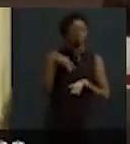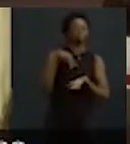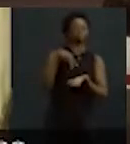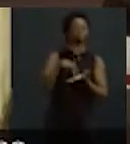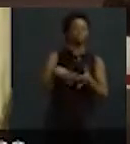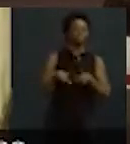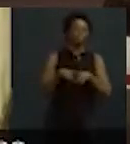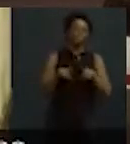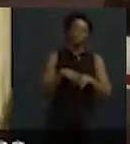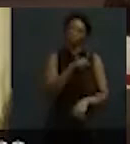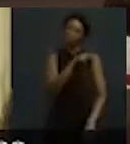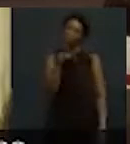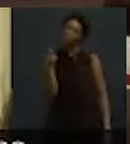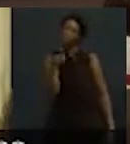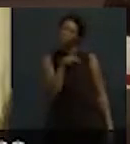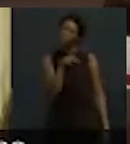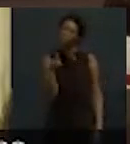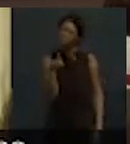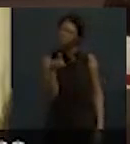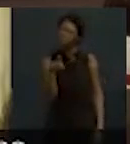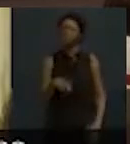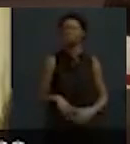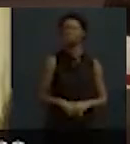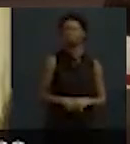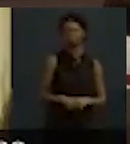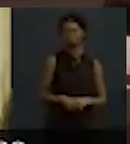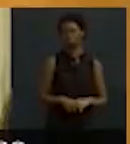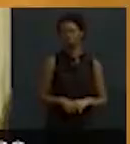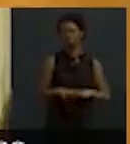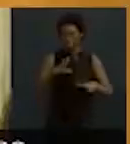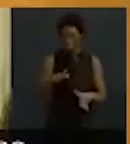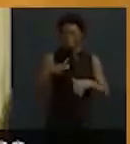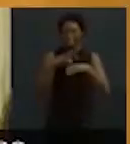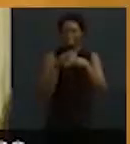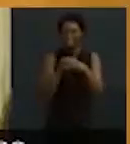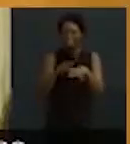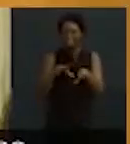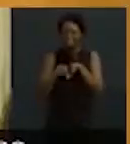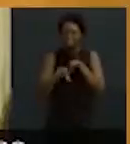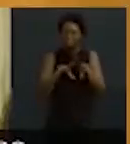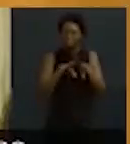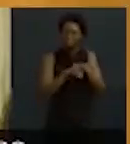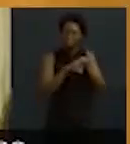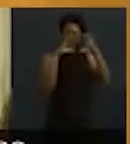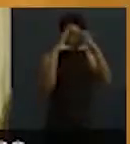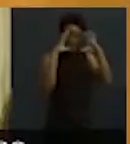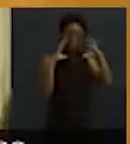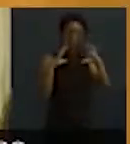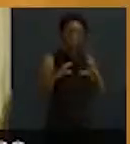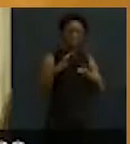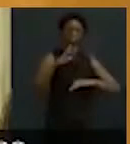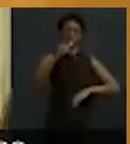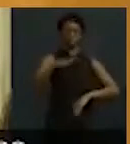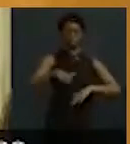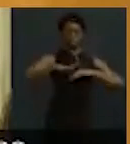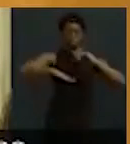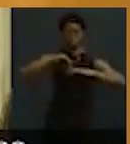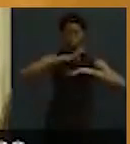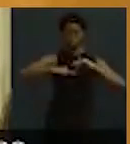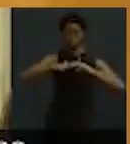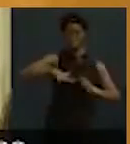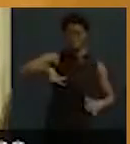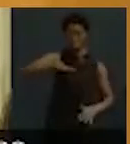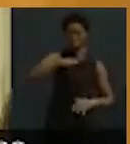de professor, ele contribui para a formação cidadã do profissional da área jurídica e